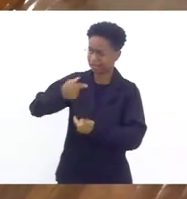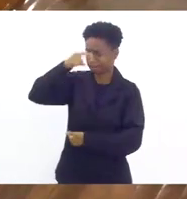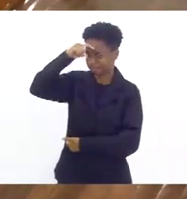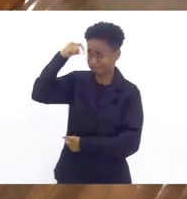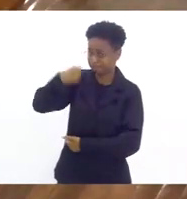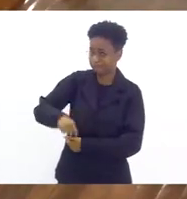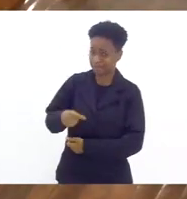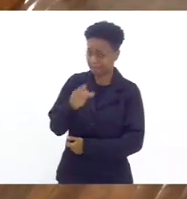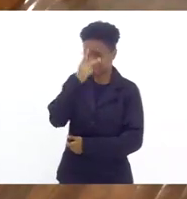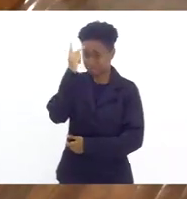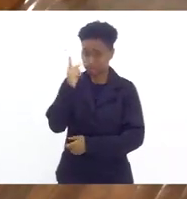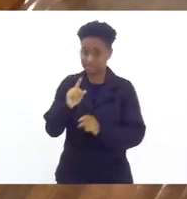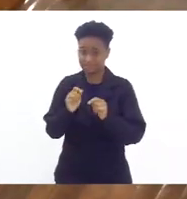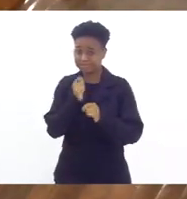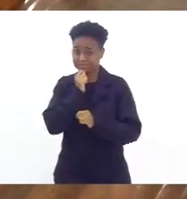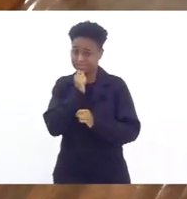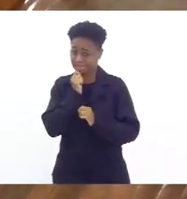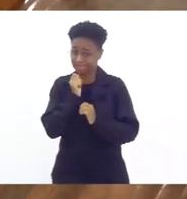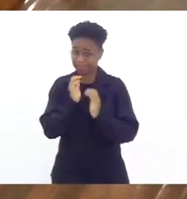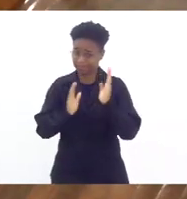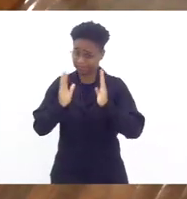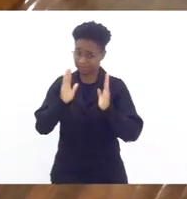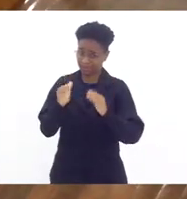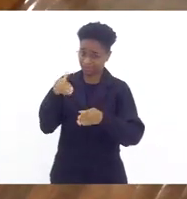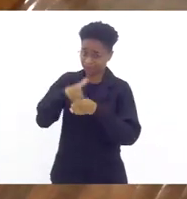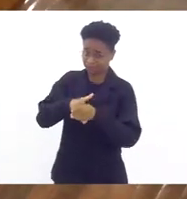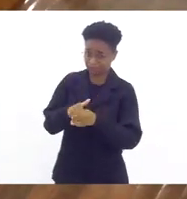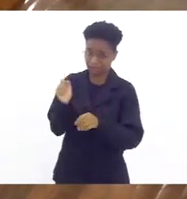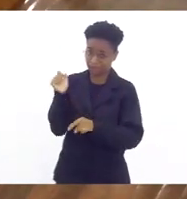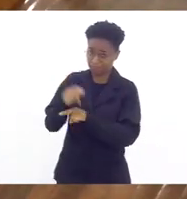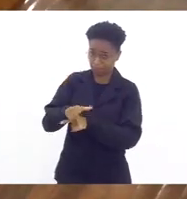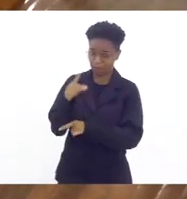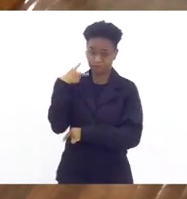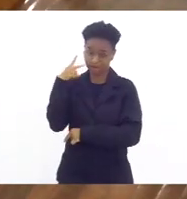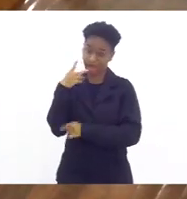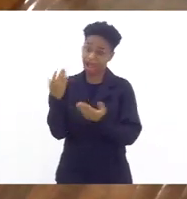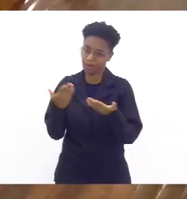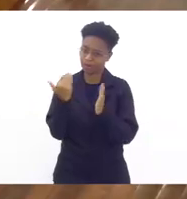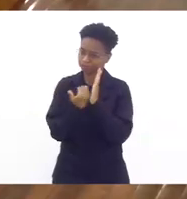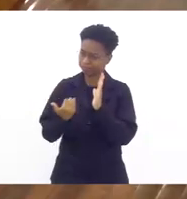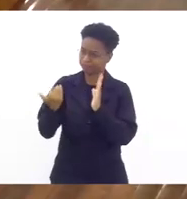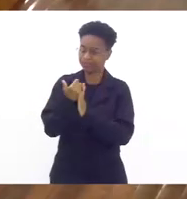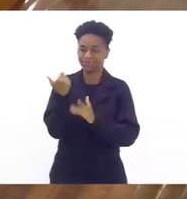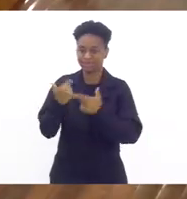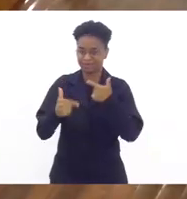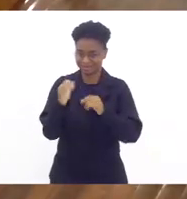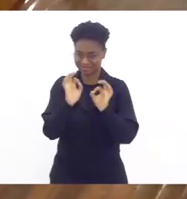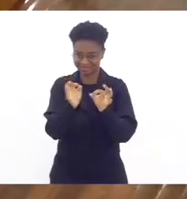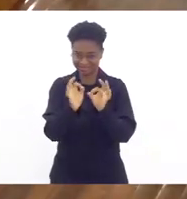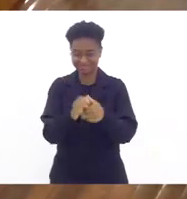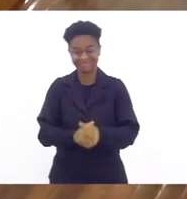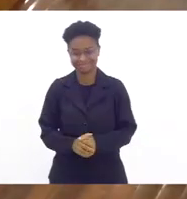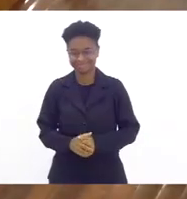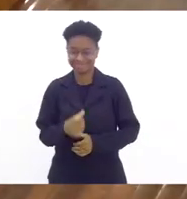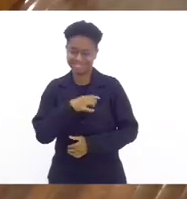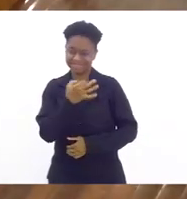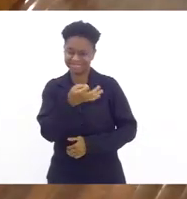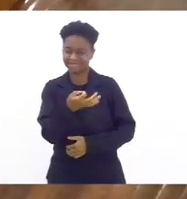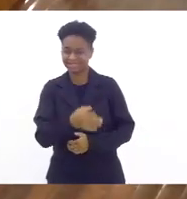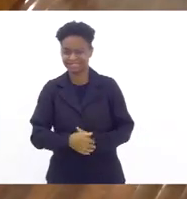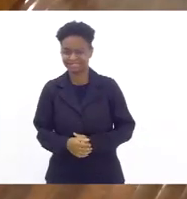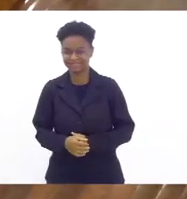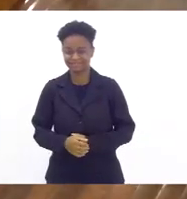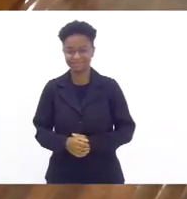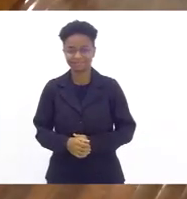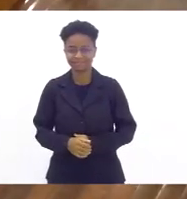proibicionistas sem mandato agora vai dar muito mais trabalho lá Luciana na Com certeza